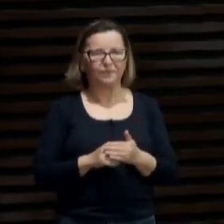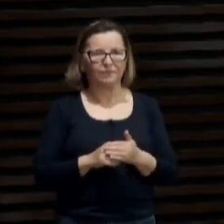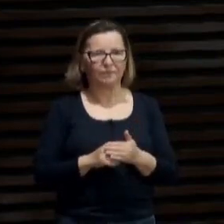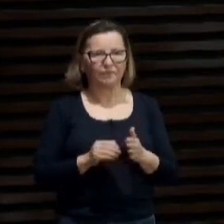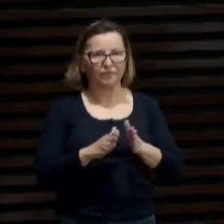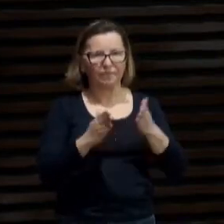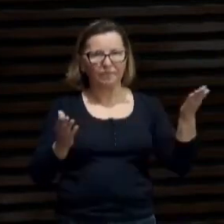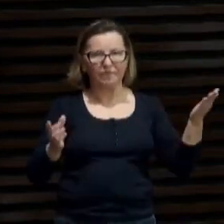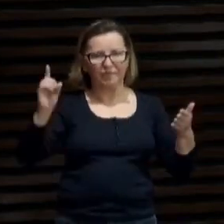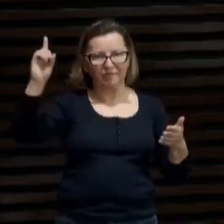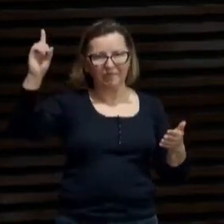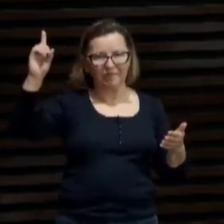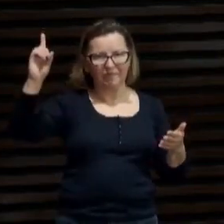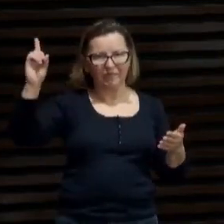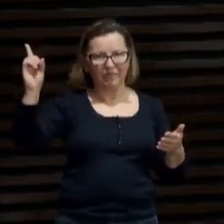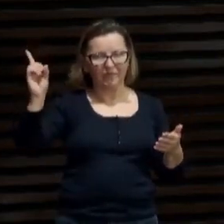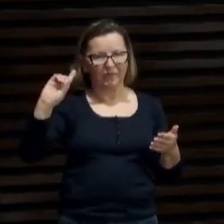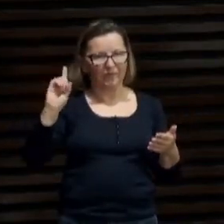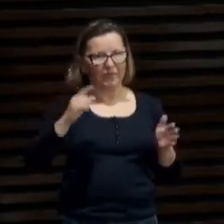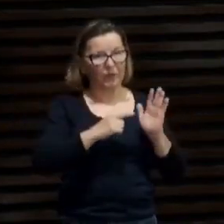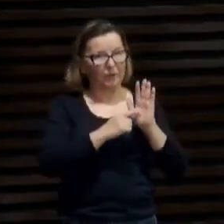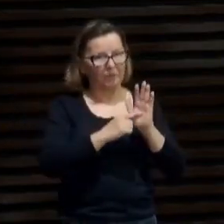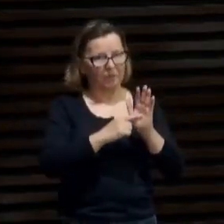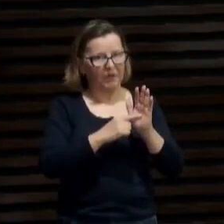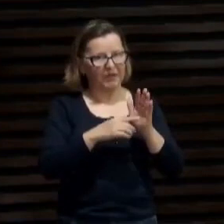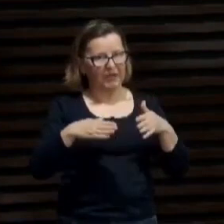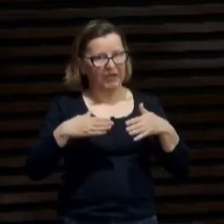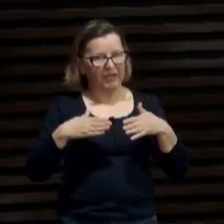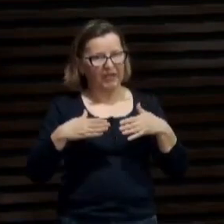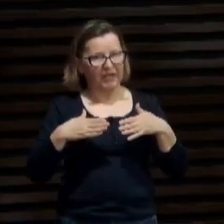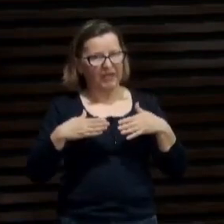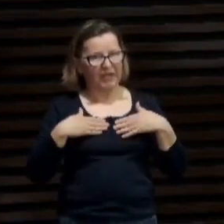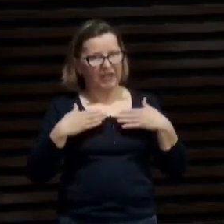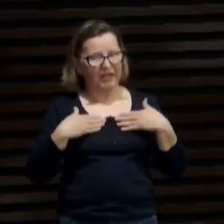A Bíblia não propõe como alegria a ausência de sofrimento.